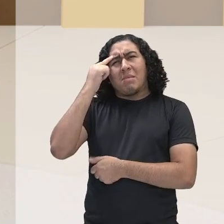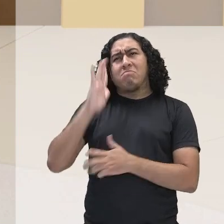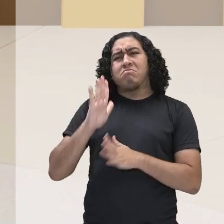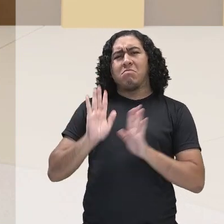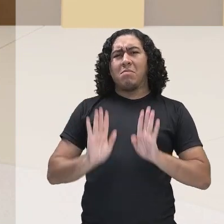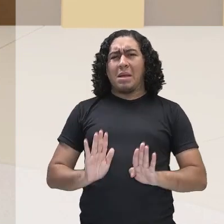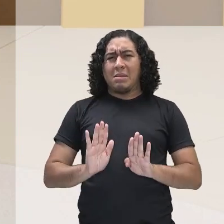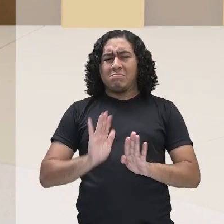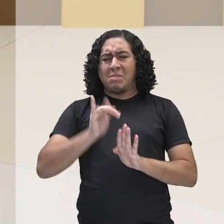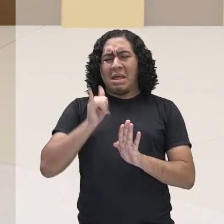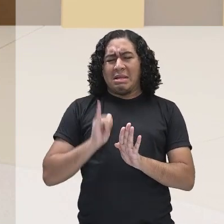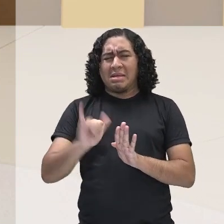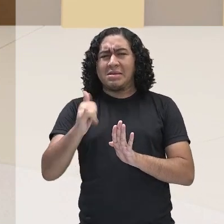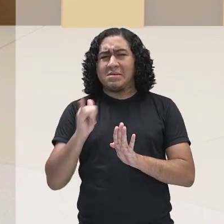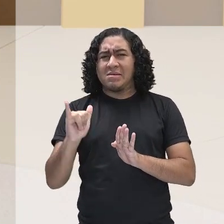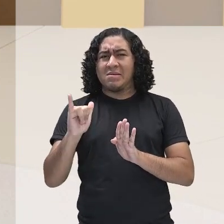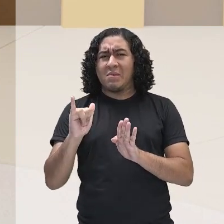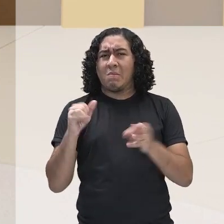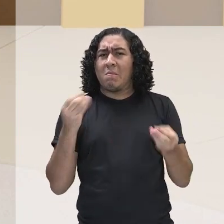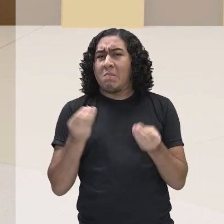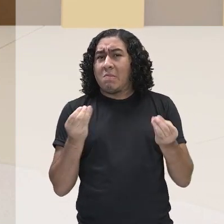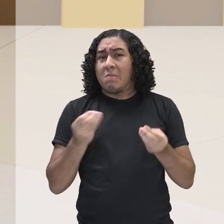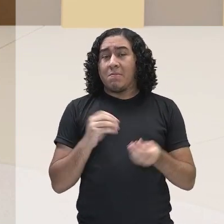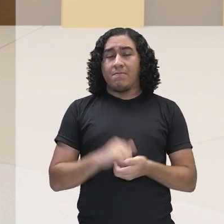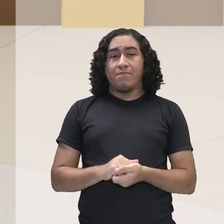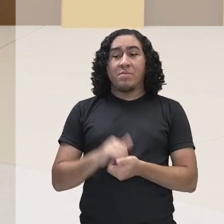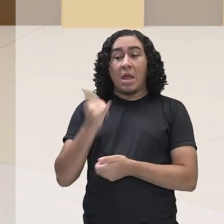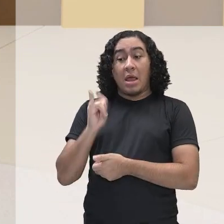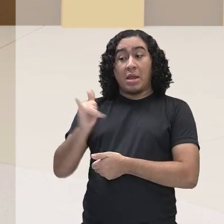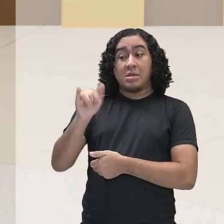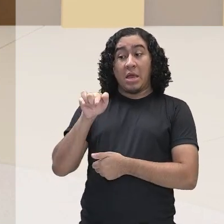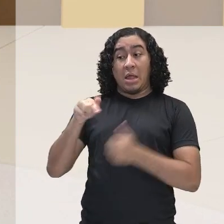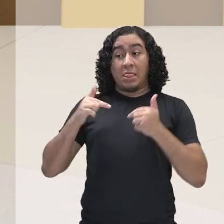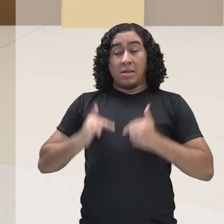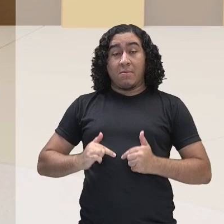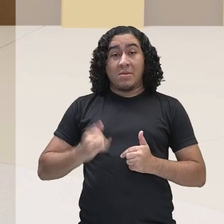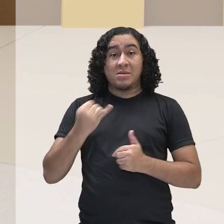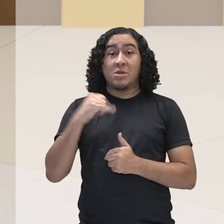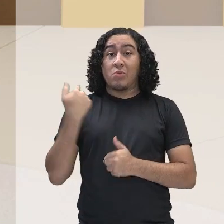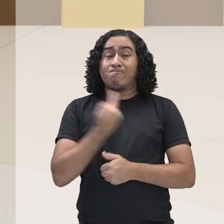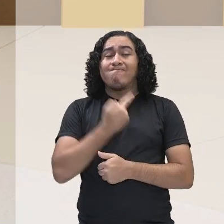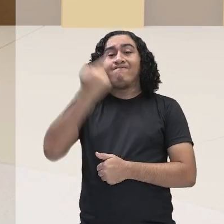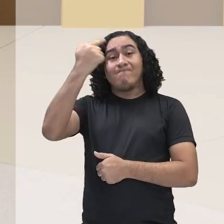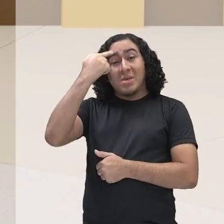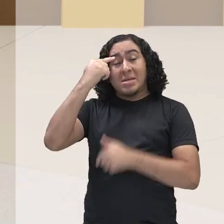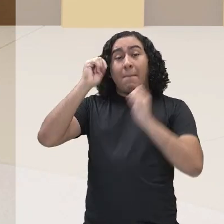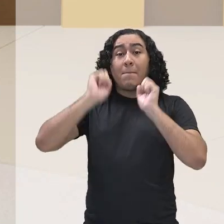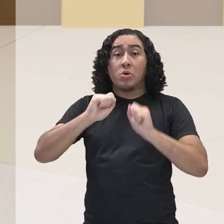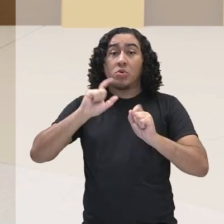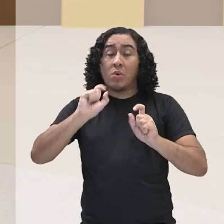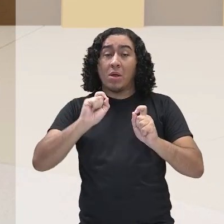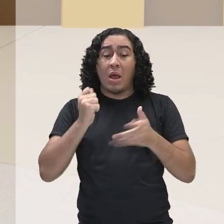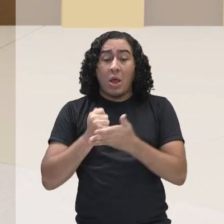mas para que isso? Bom, a energia renovável, se a gente parar para pensar, ela pode salvar a minha comunidade,